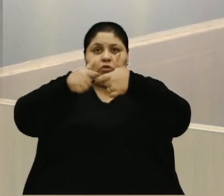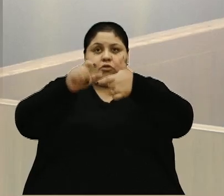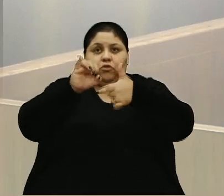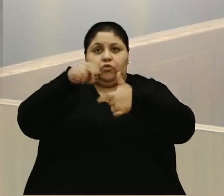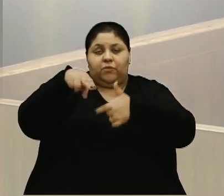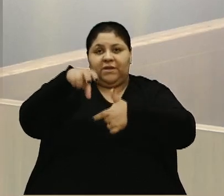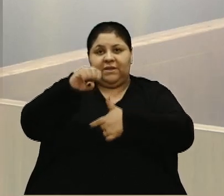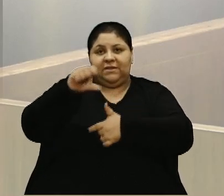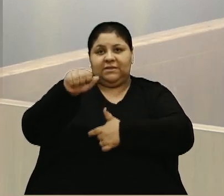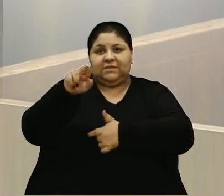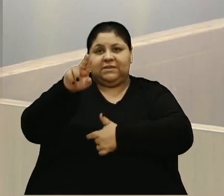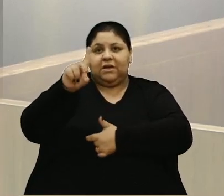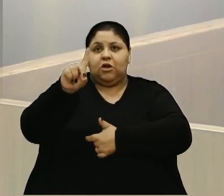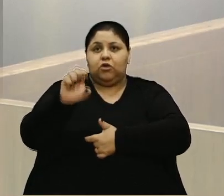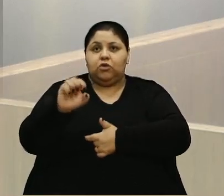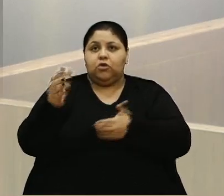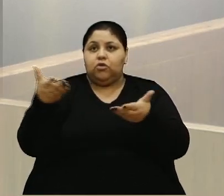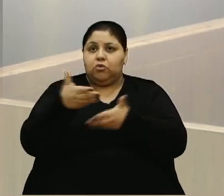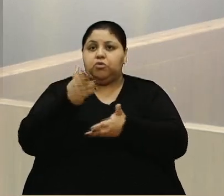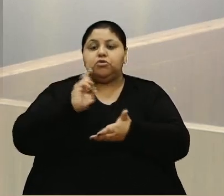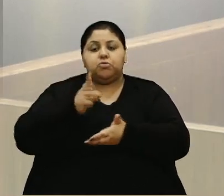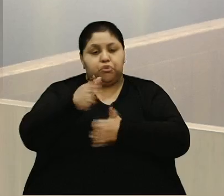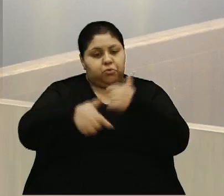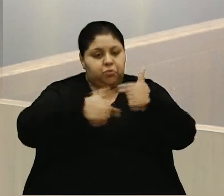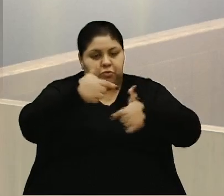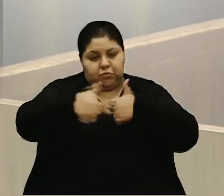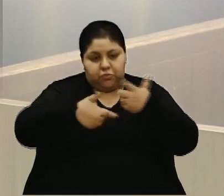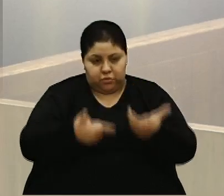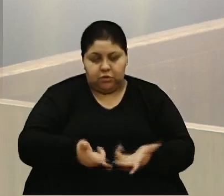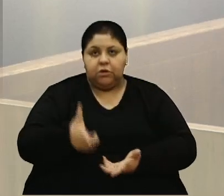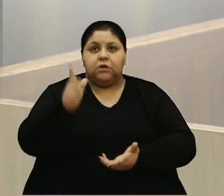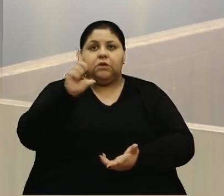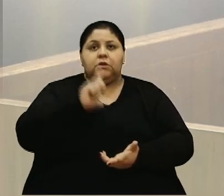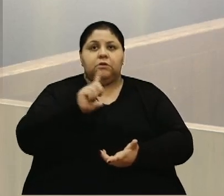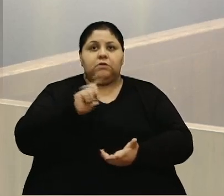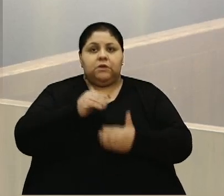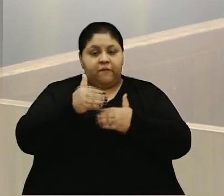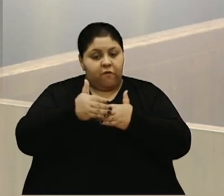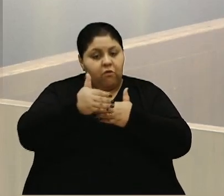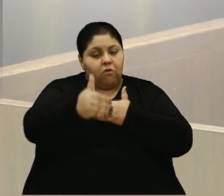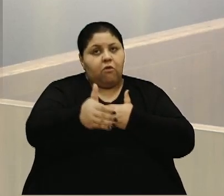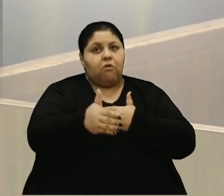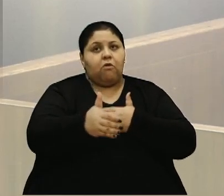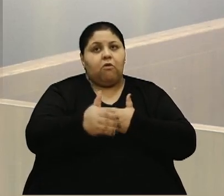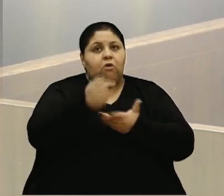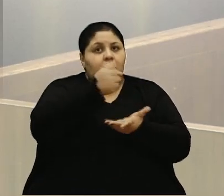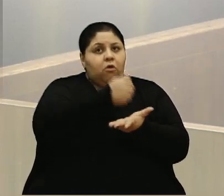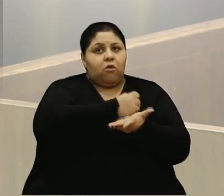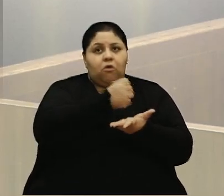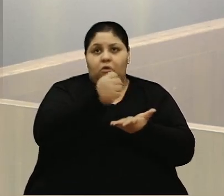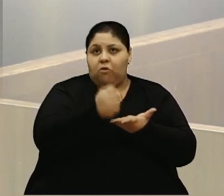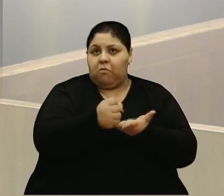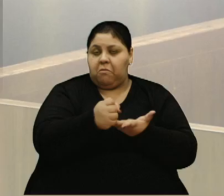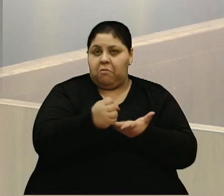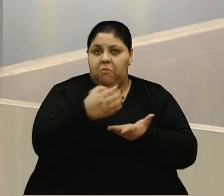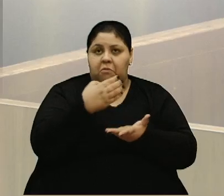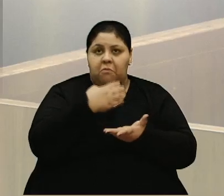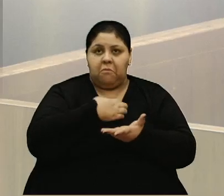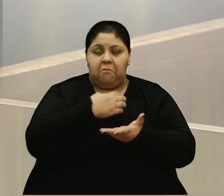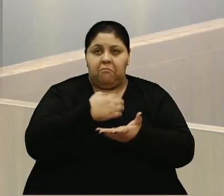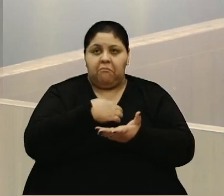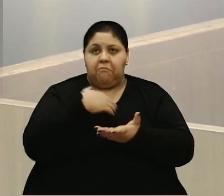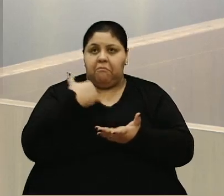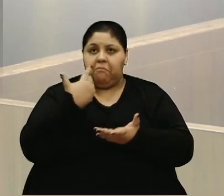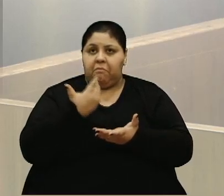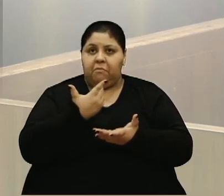InSaúde e eles estão lá. Então, teve prorrogação do contrato de uma forma...